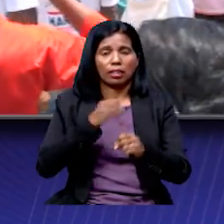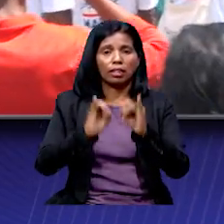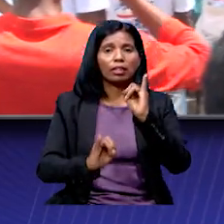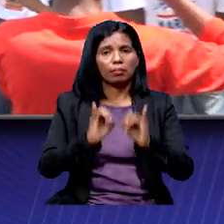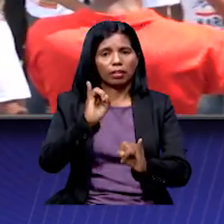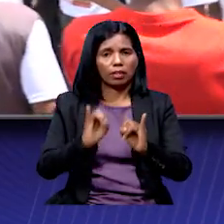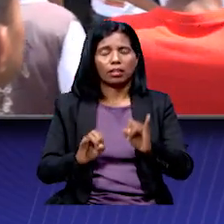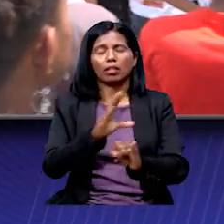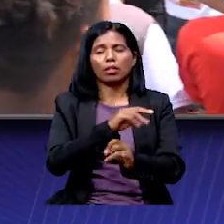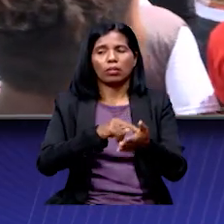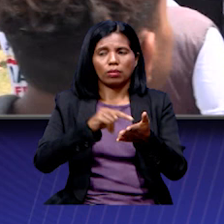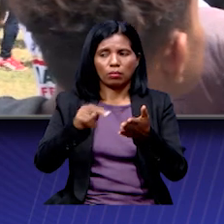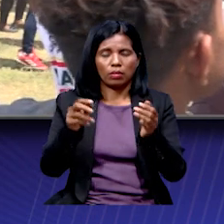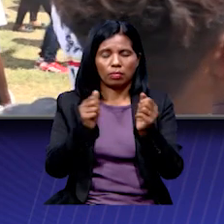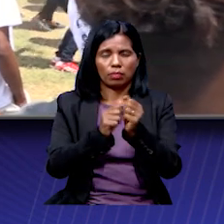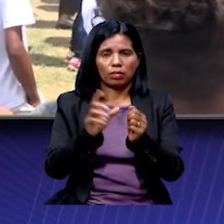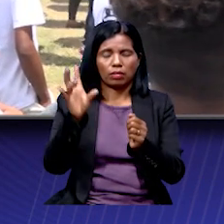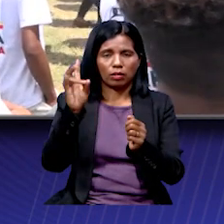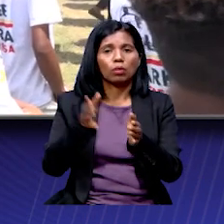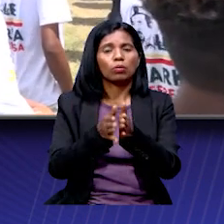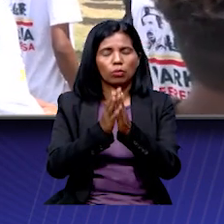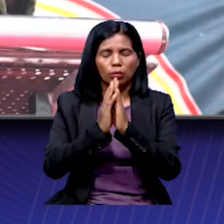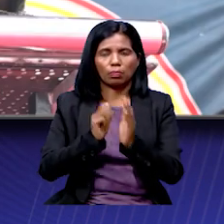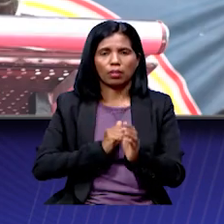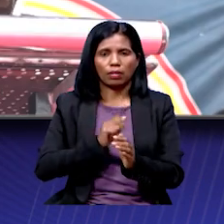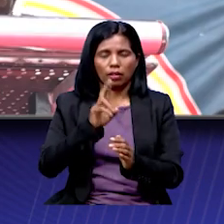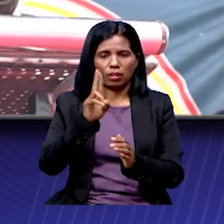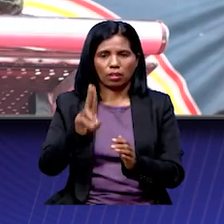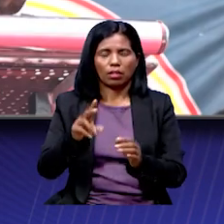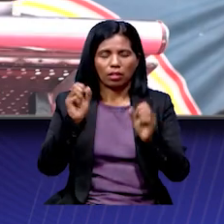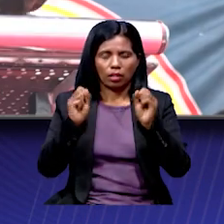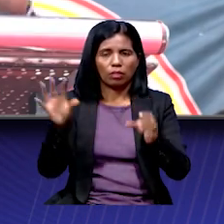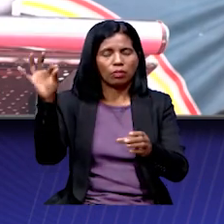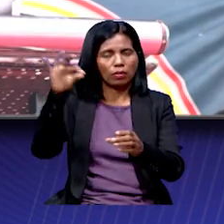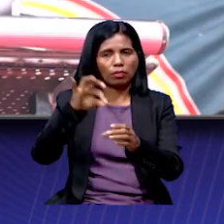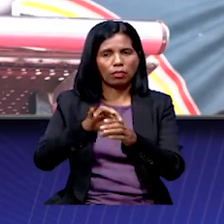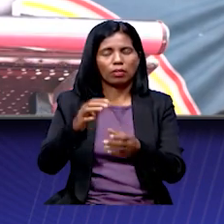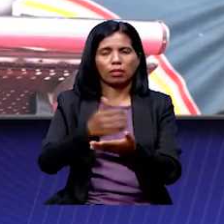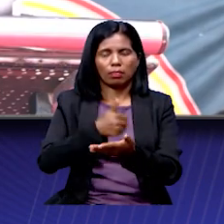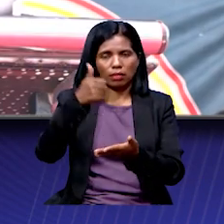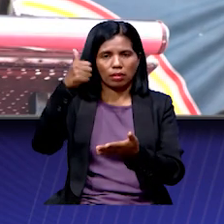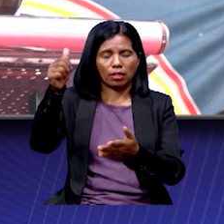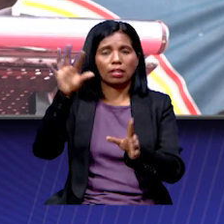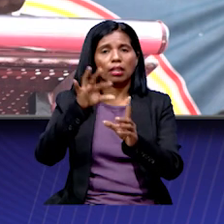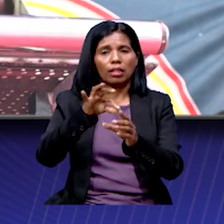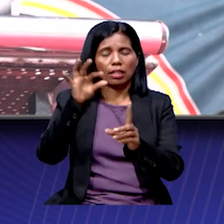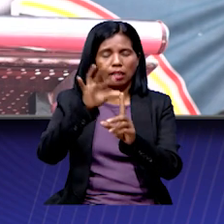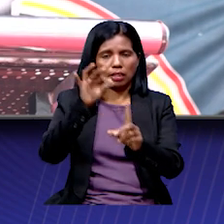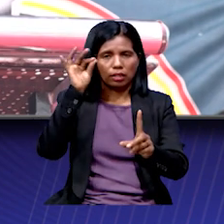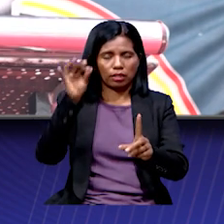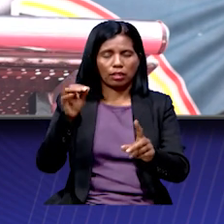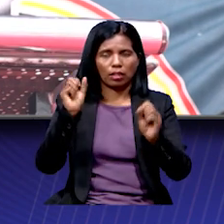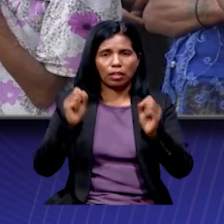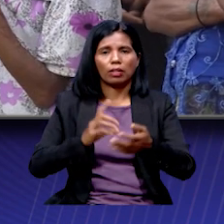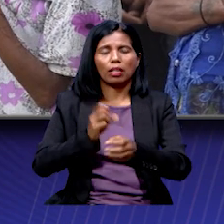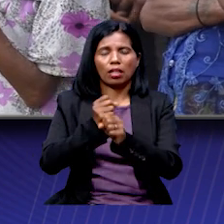número sorteio Walu né, Russo Baileu Ansira atu favoto confiança no vitória e eleição, no né bele promove